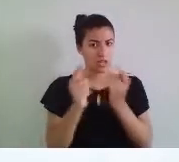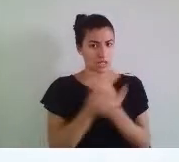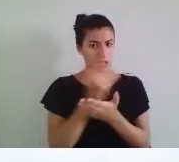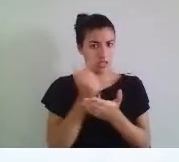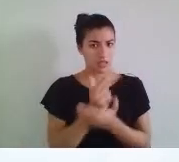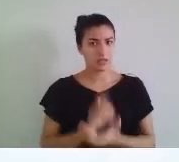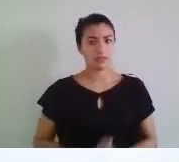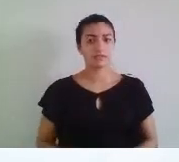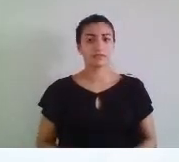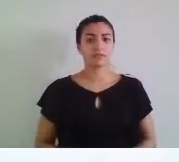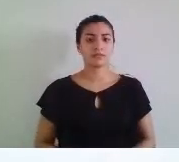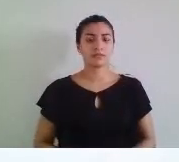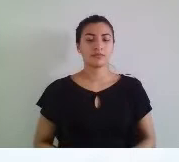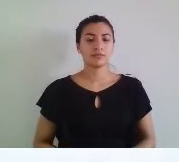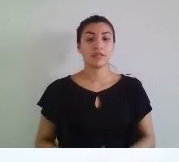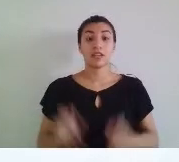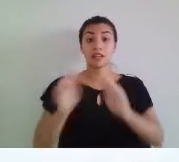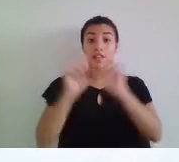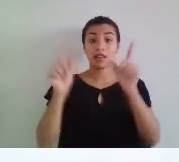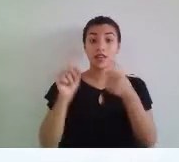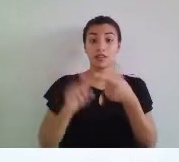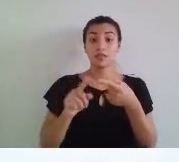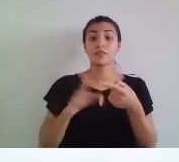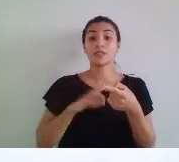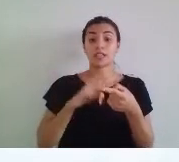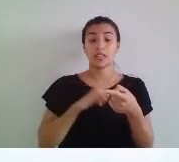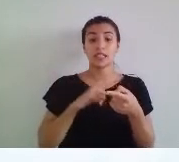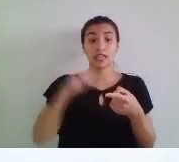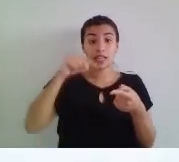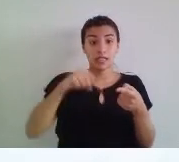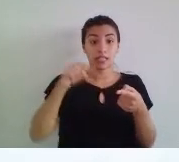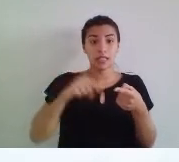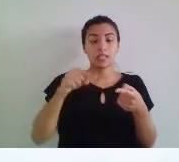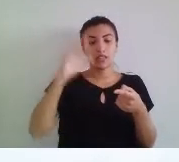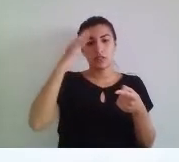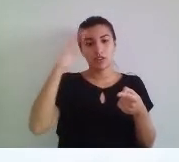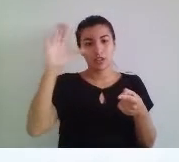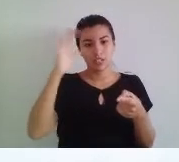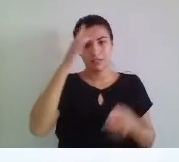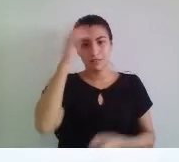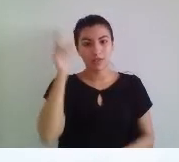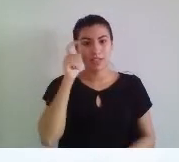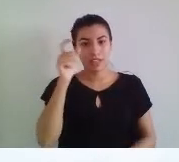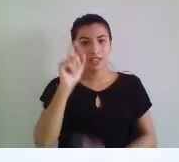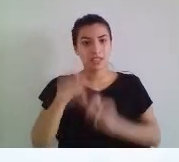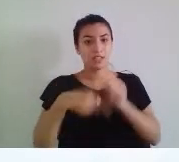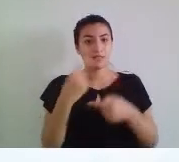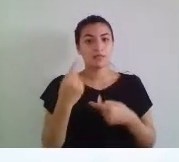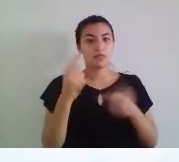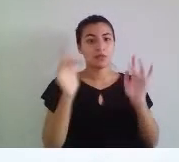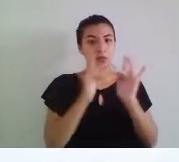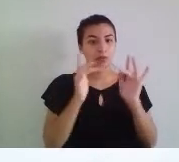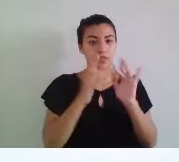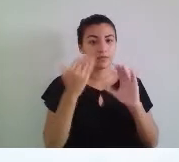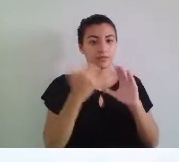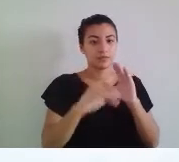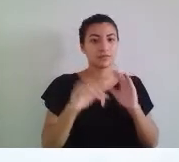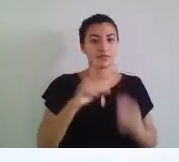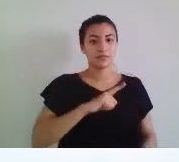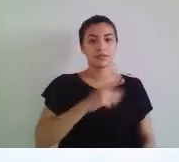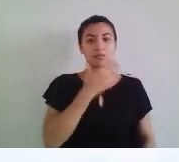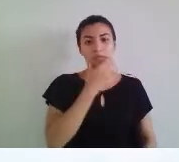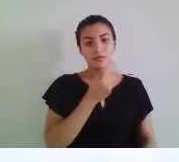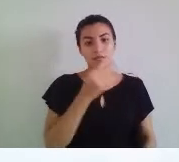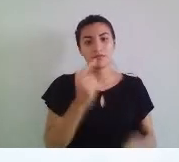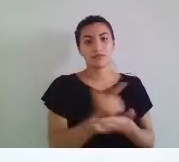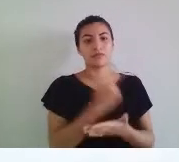favor? Claro, a gente tem aqui em Curitiba, quem tiver interesse, depois eu passo mais contatos, mas tem um livreiro que é muito querido, e eu